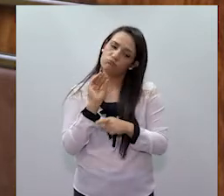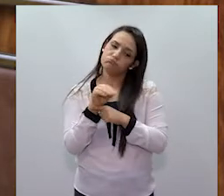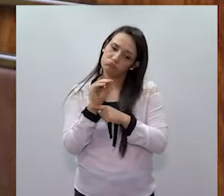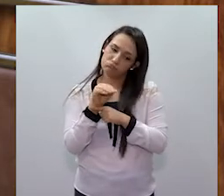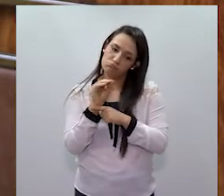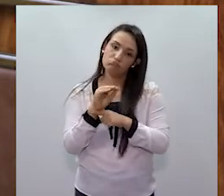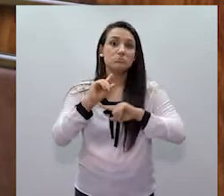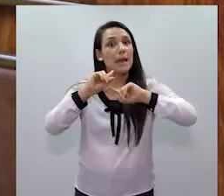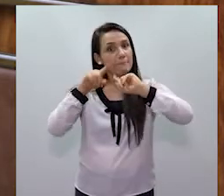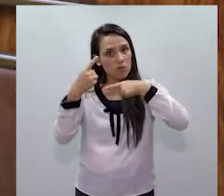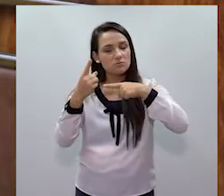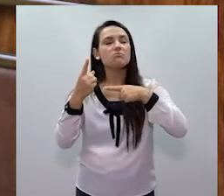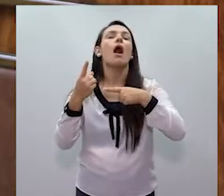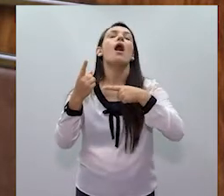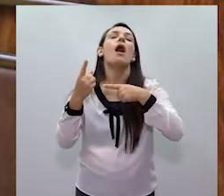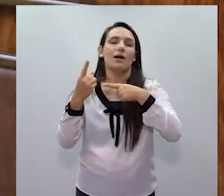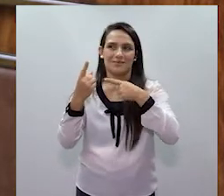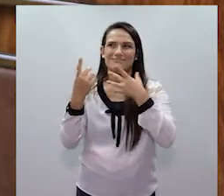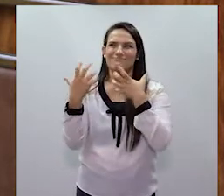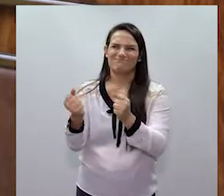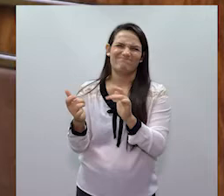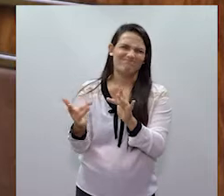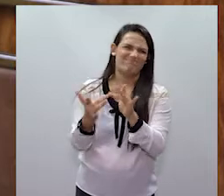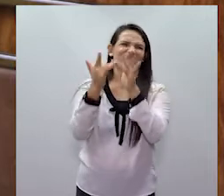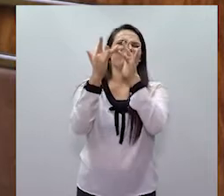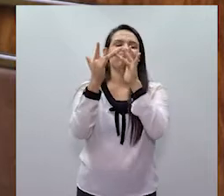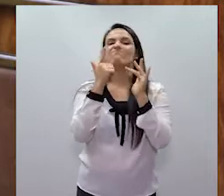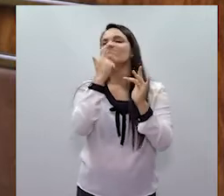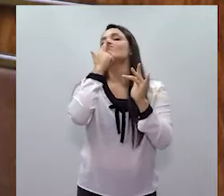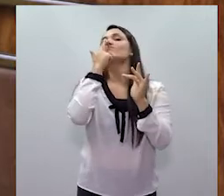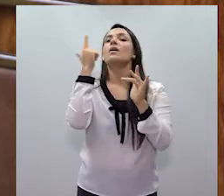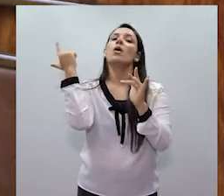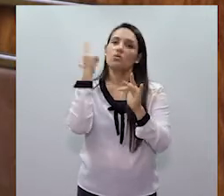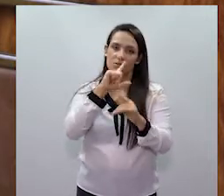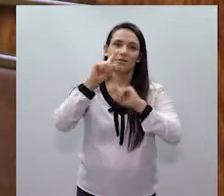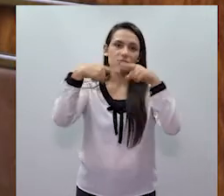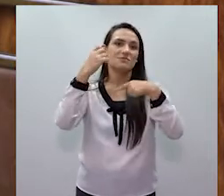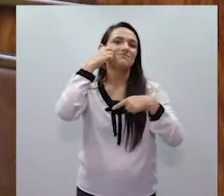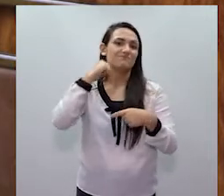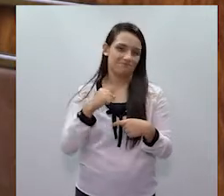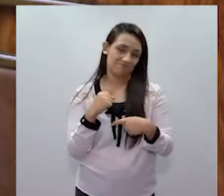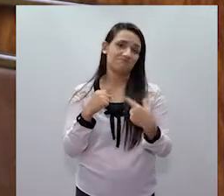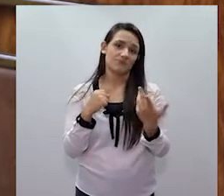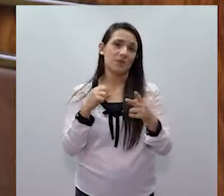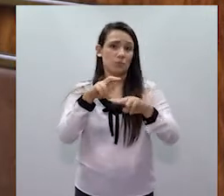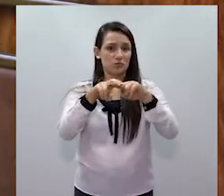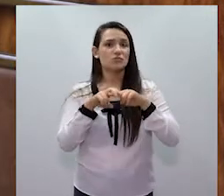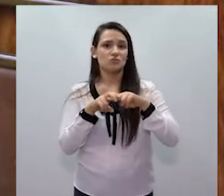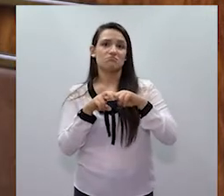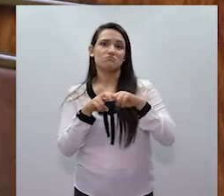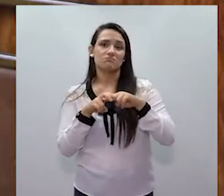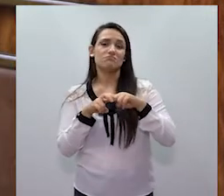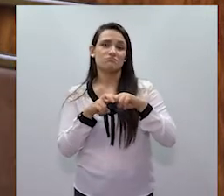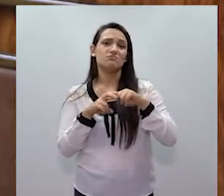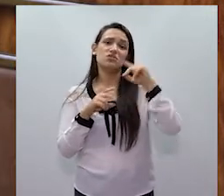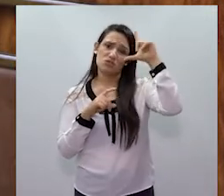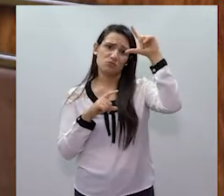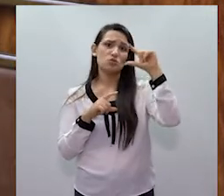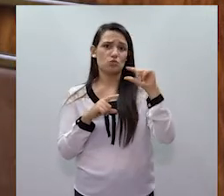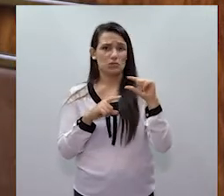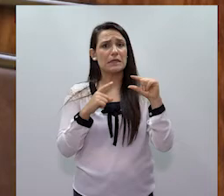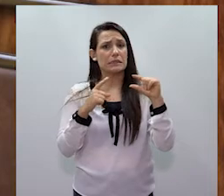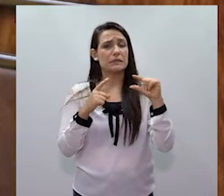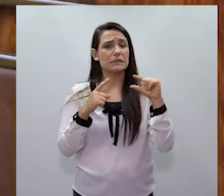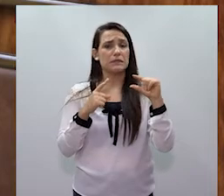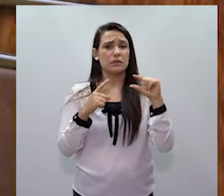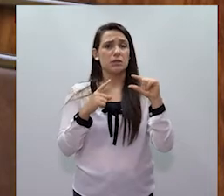que nós temos no nosso estado, o que nos coloca aí nesses índices nacionais com um número até menor de crianças para